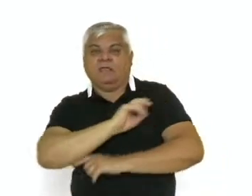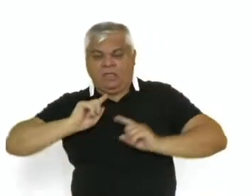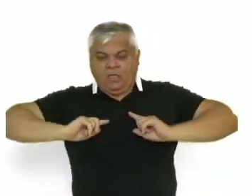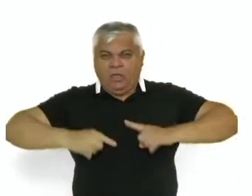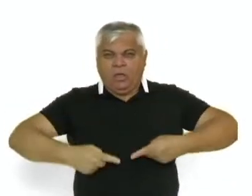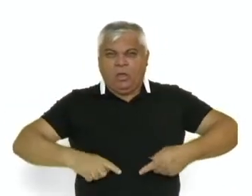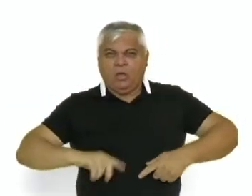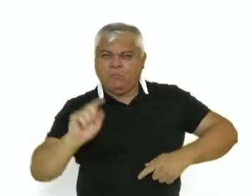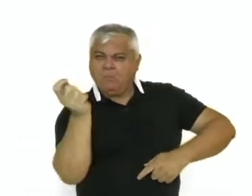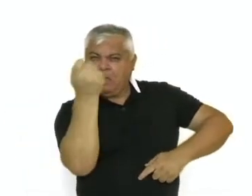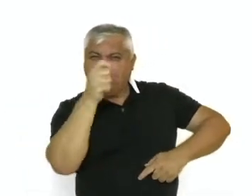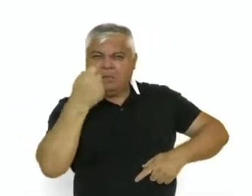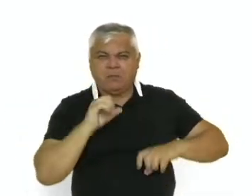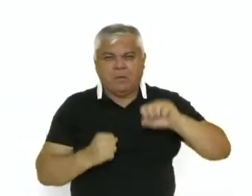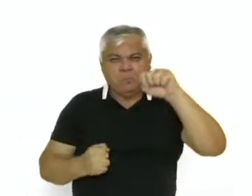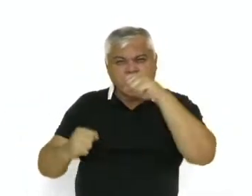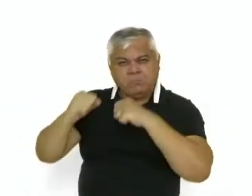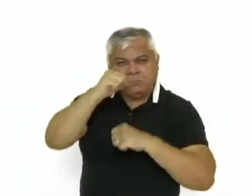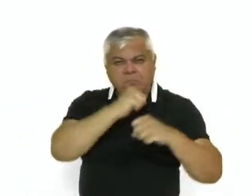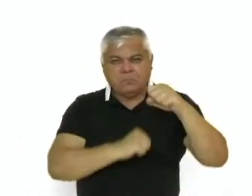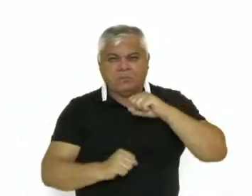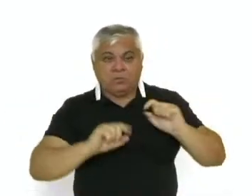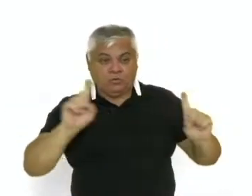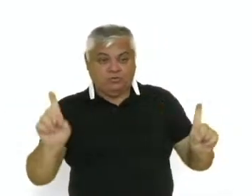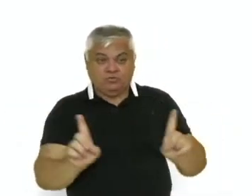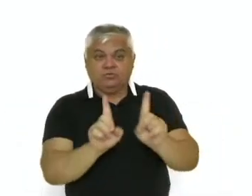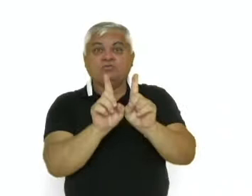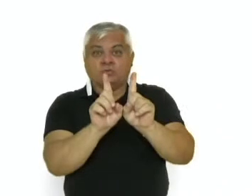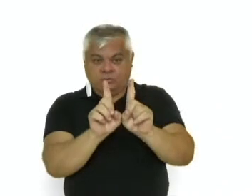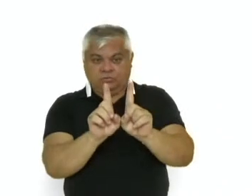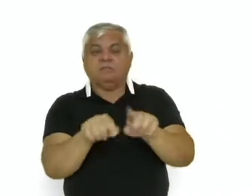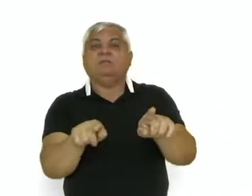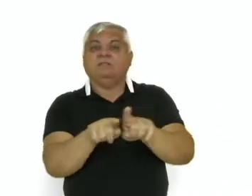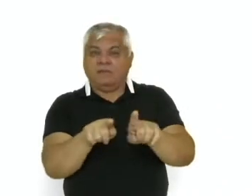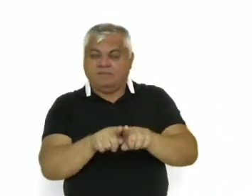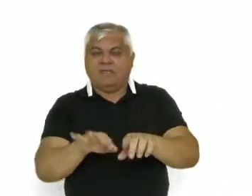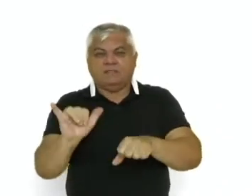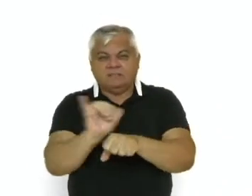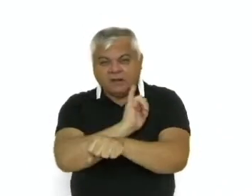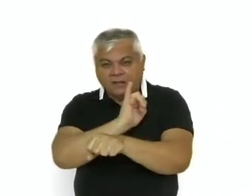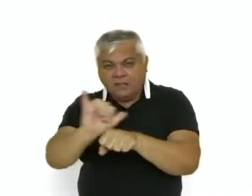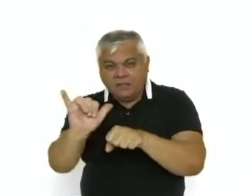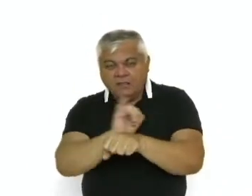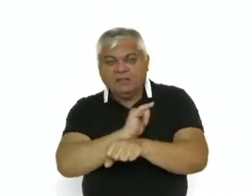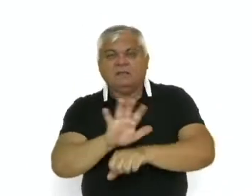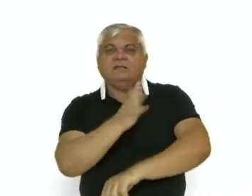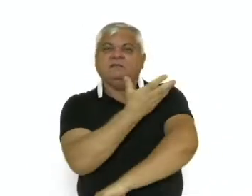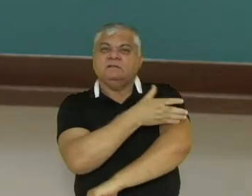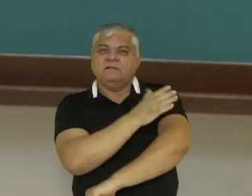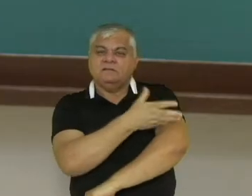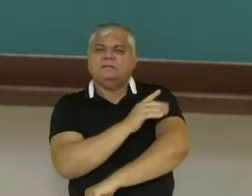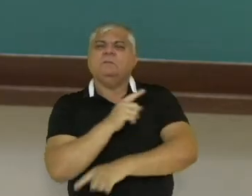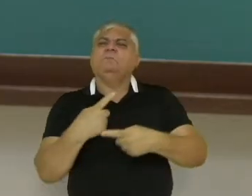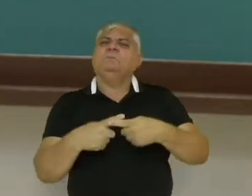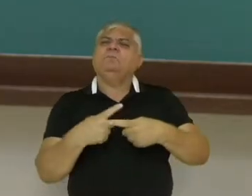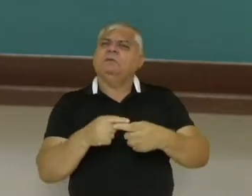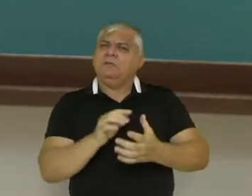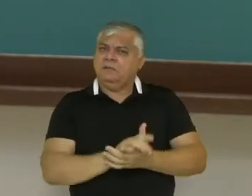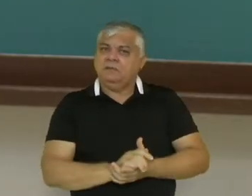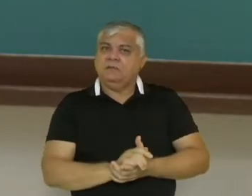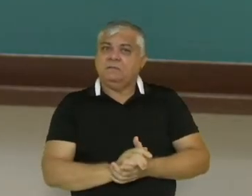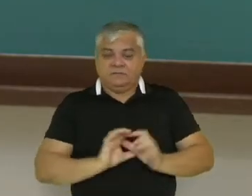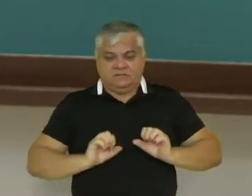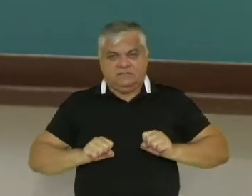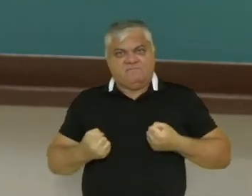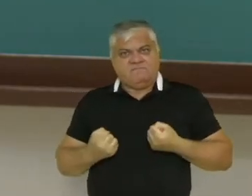luta, 2 a 2 e a utilização de armas e táticas severas de treinamento. Por que eles faziam isso? Para se